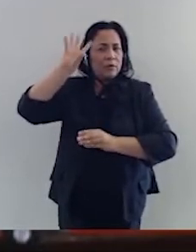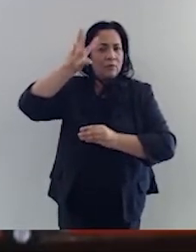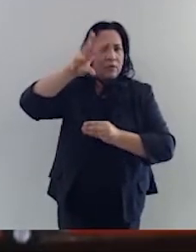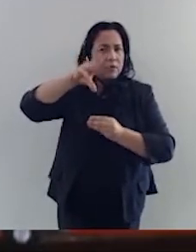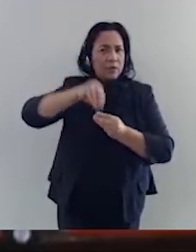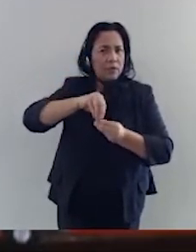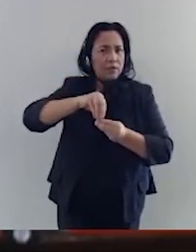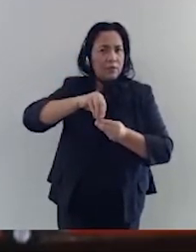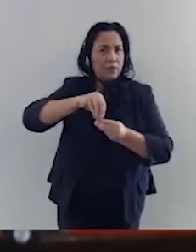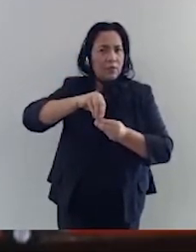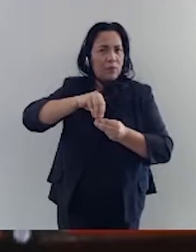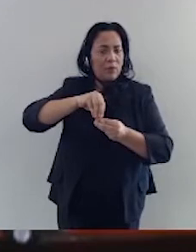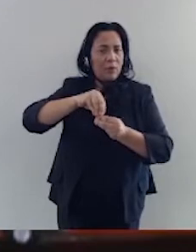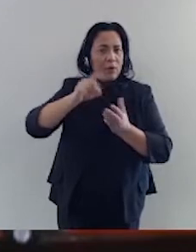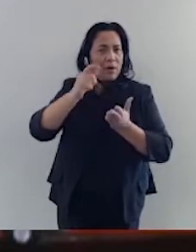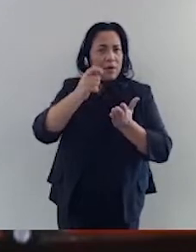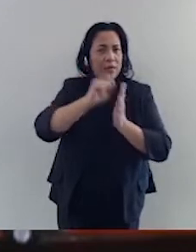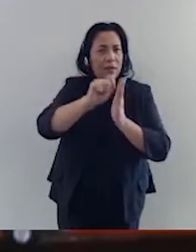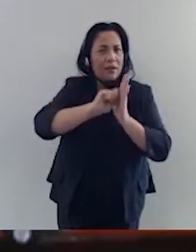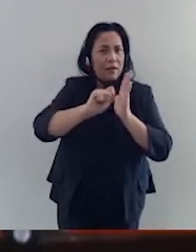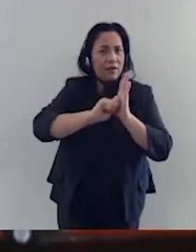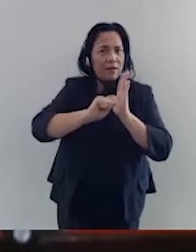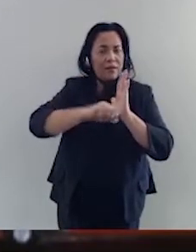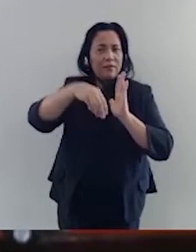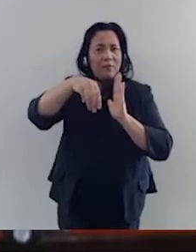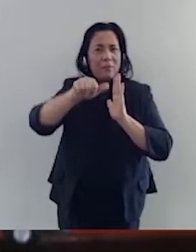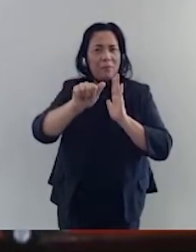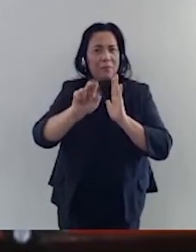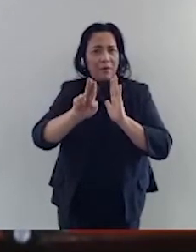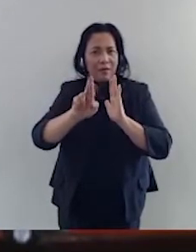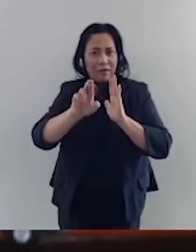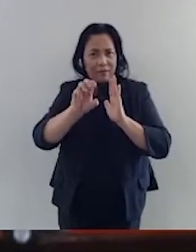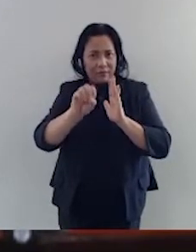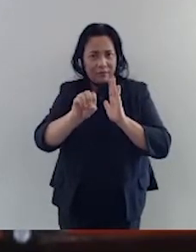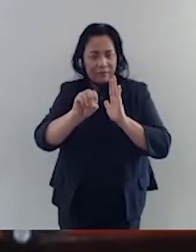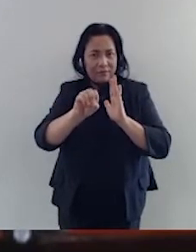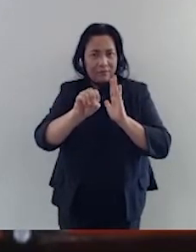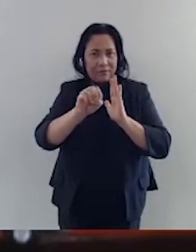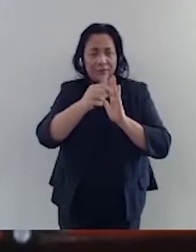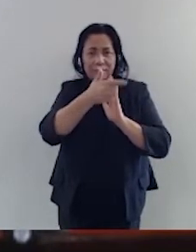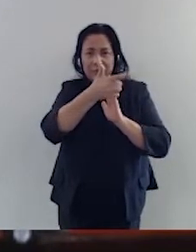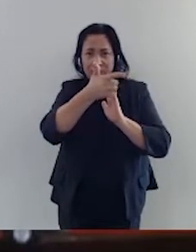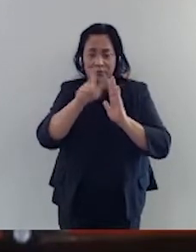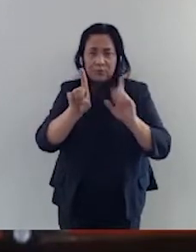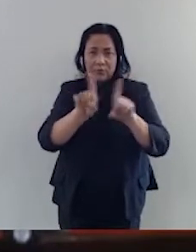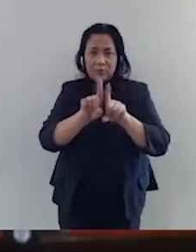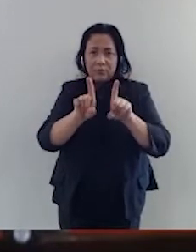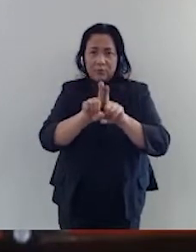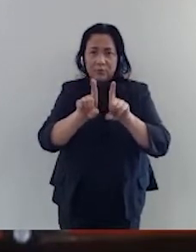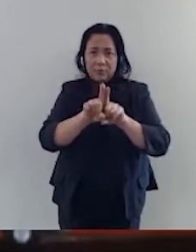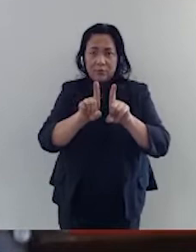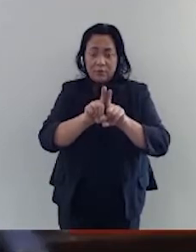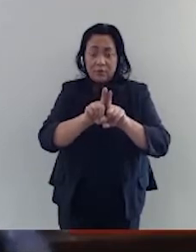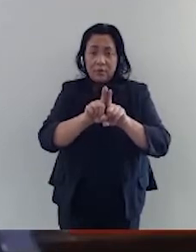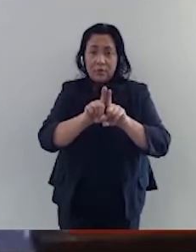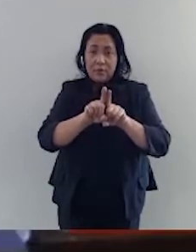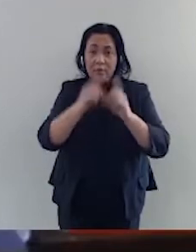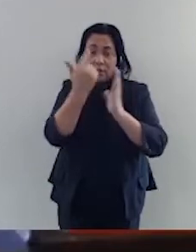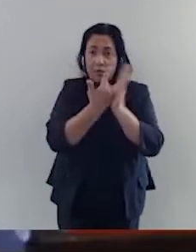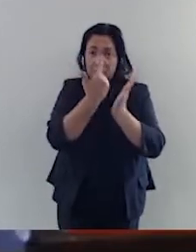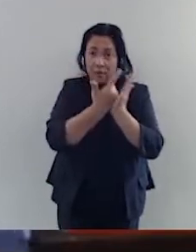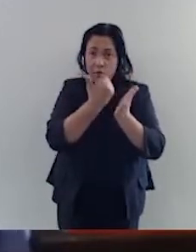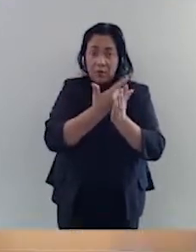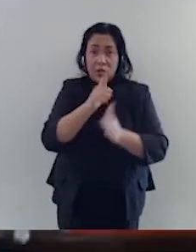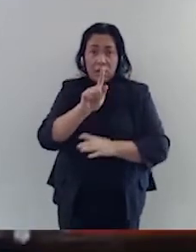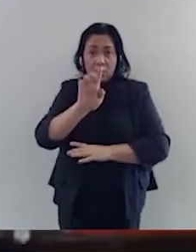de Mauro Capelletti e de Bryant Garth. A obra de Capelletti e Garth, chamado General Report, quer dizer,